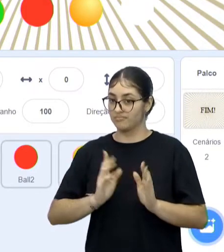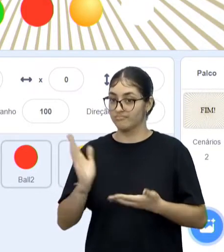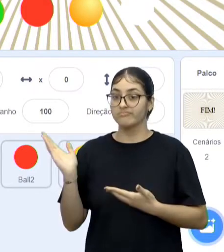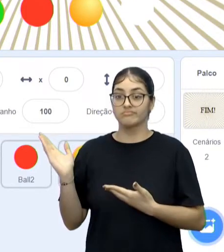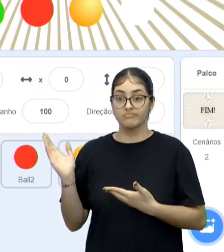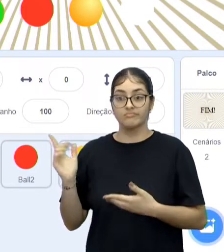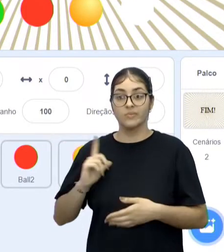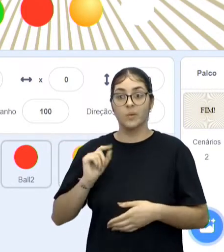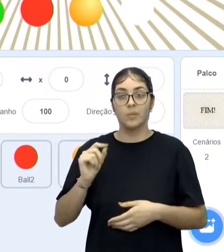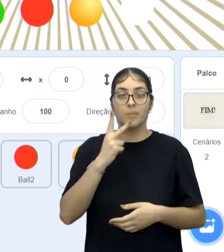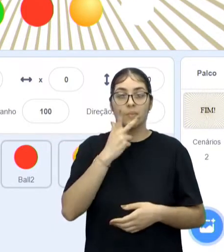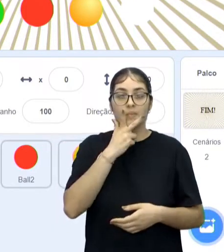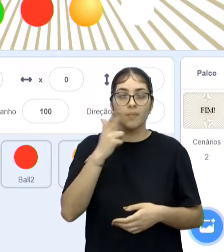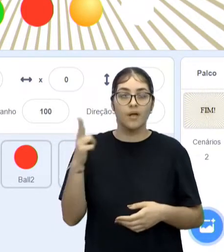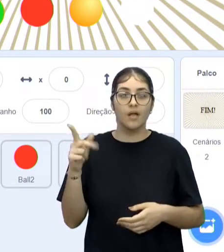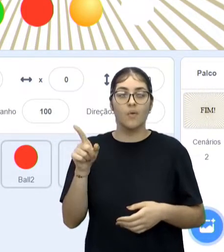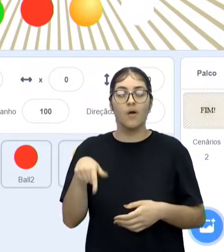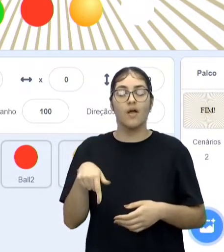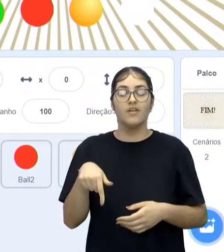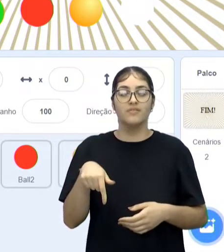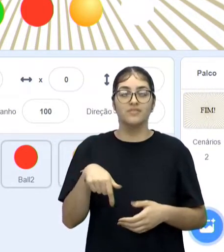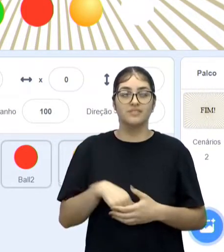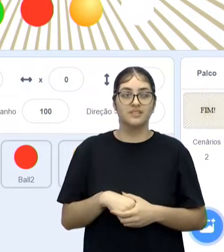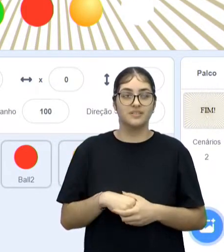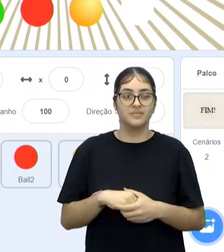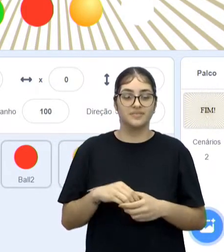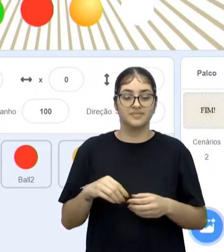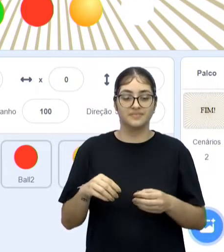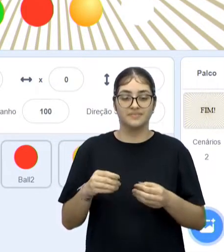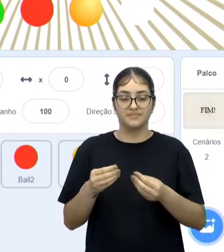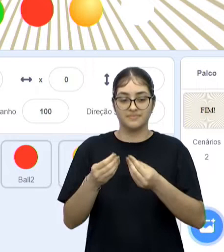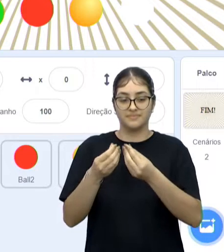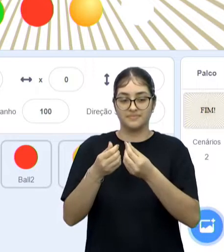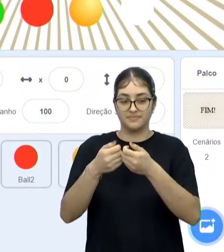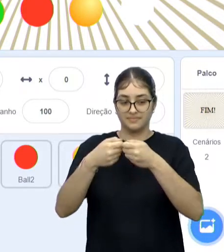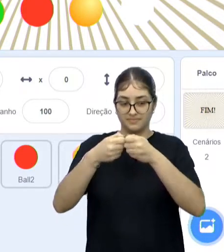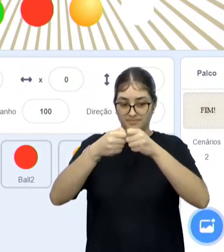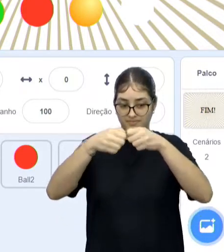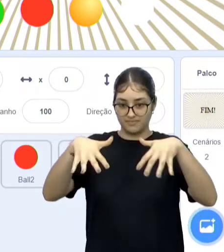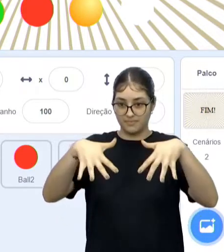é como se fosse um fluxograma, lembra muito a ideia do fluxograma, né?